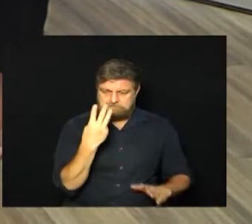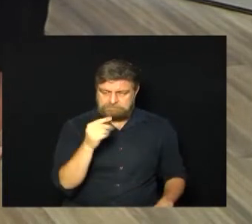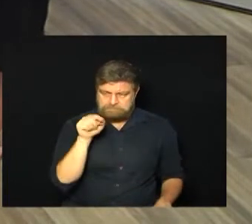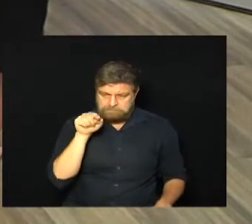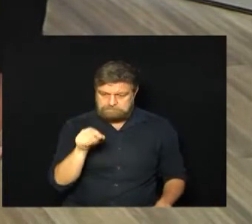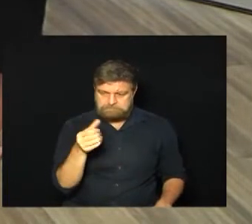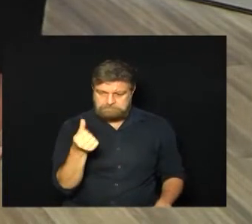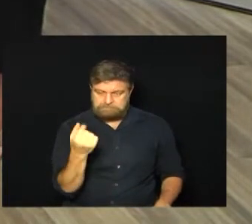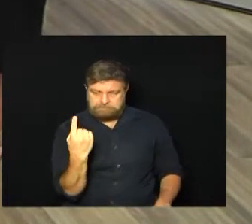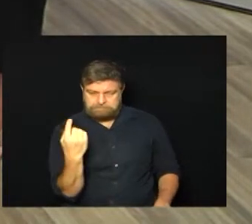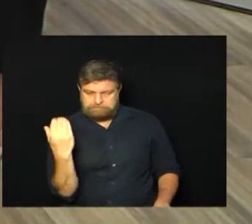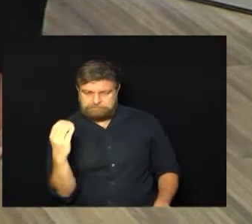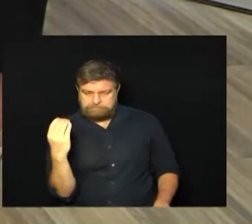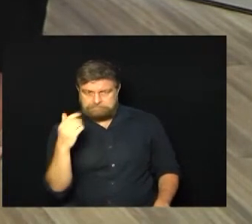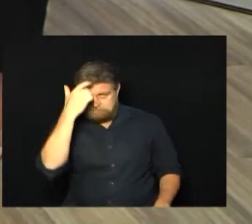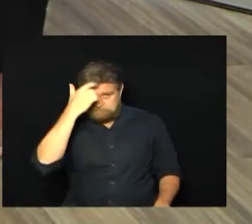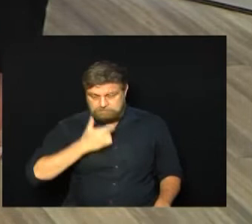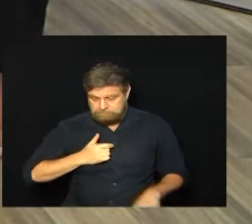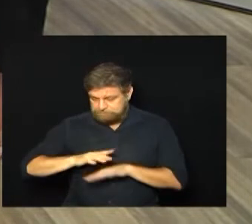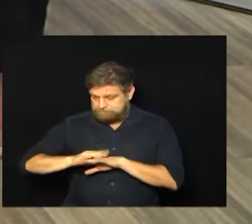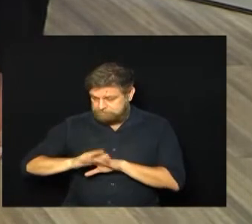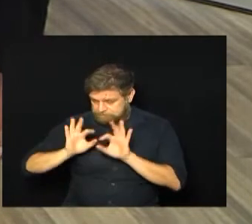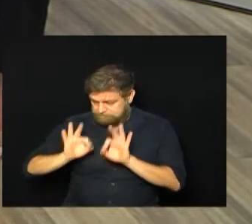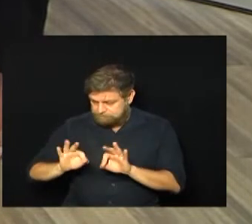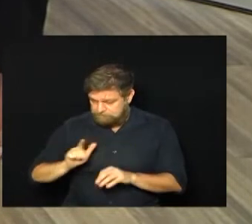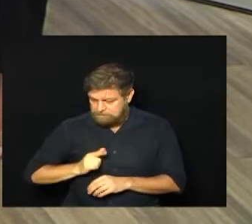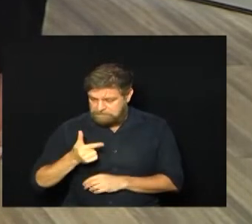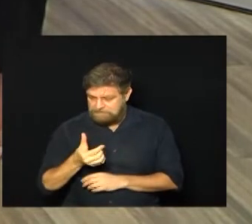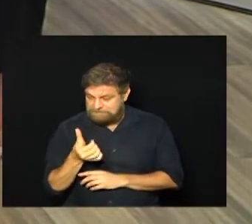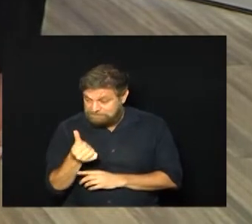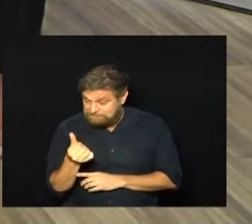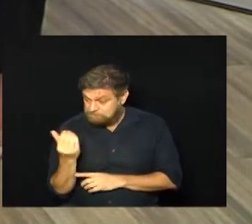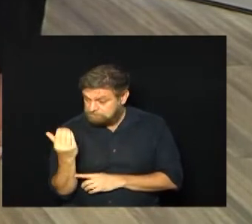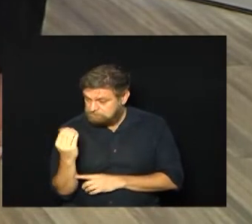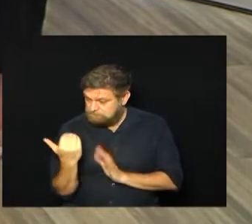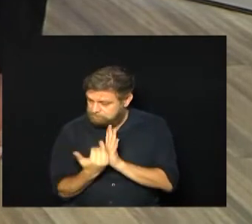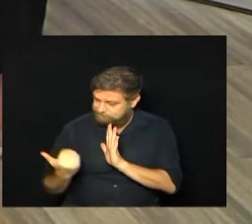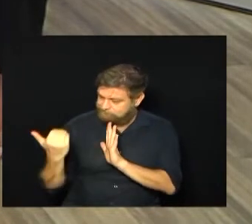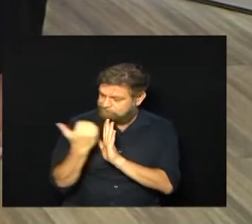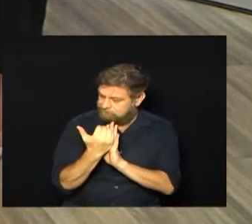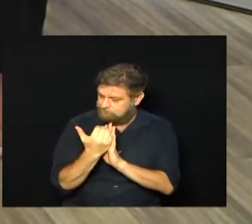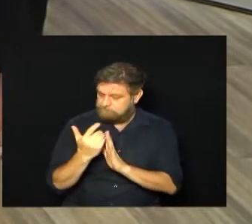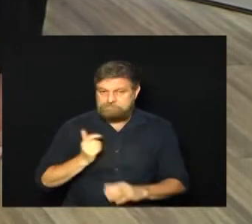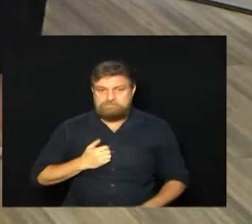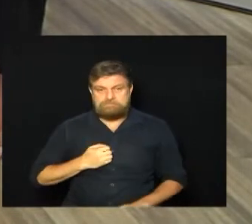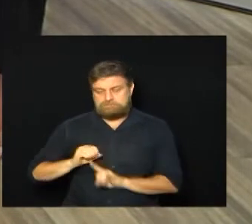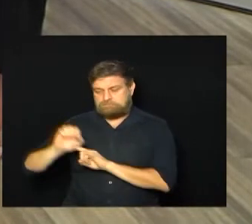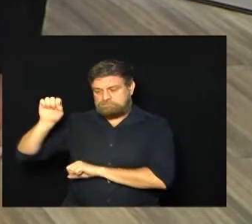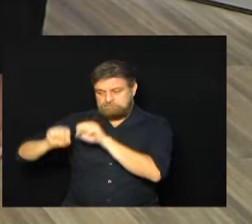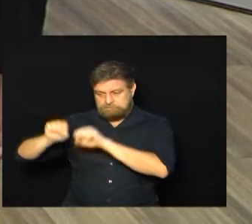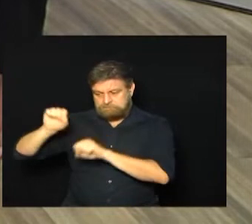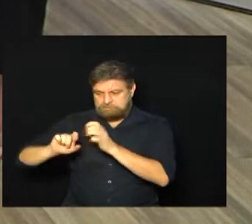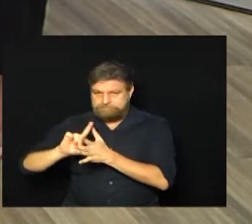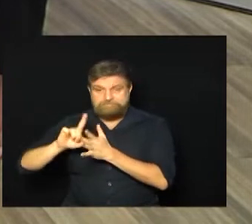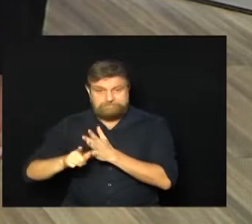3,61. Se eu fiz a conta certa aqui, uma alta de 26 centavos, que claramente isso aí é para as refinarias e depois